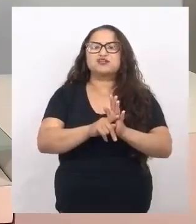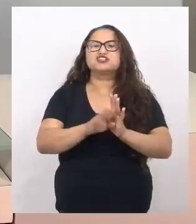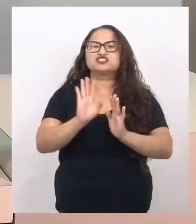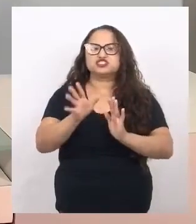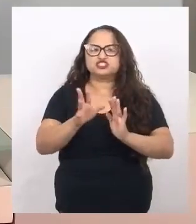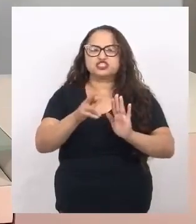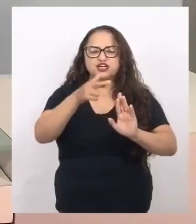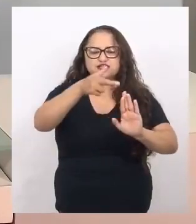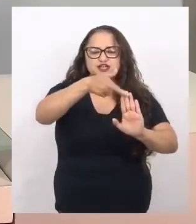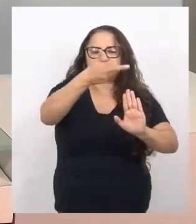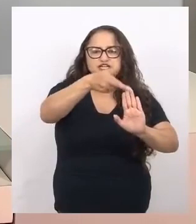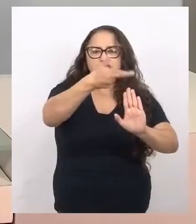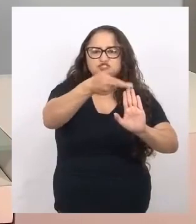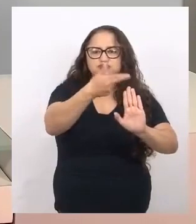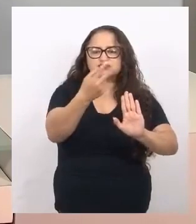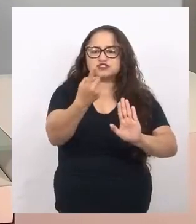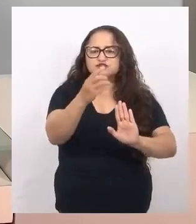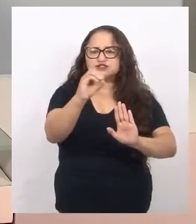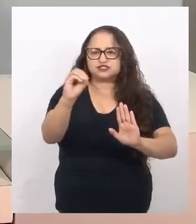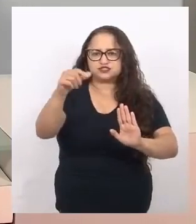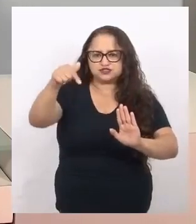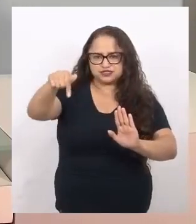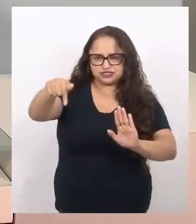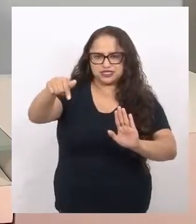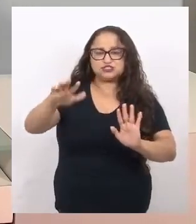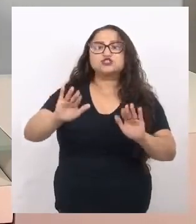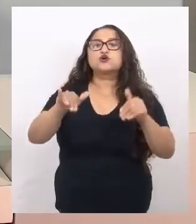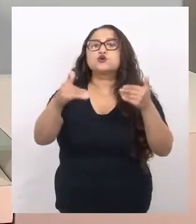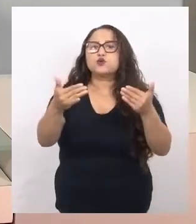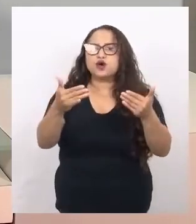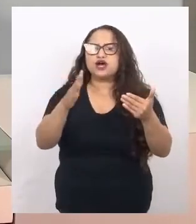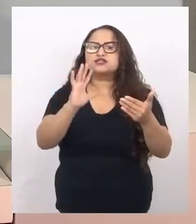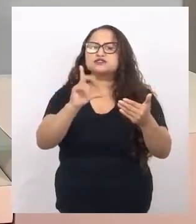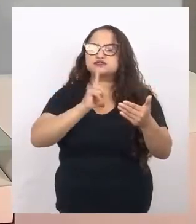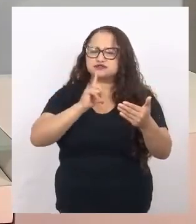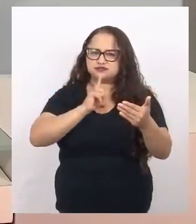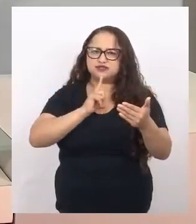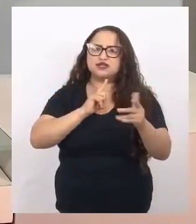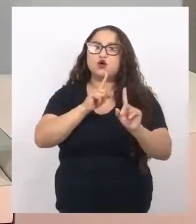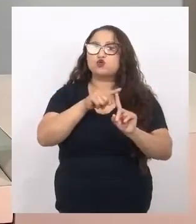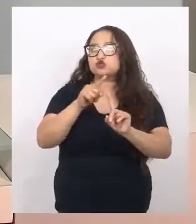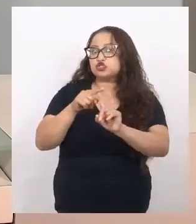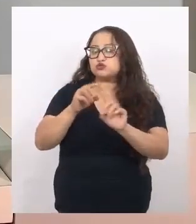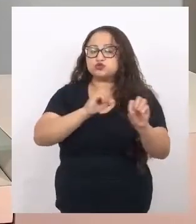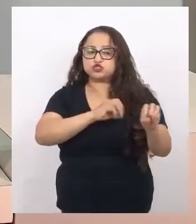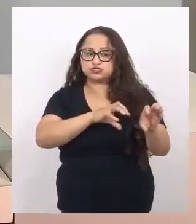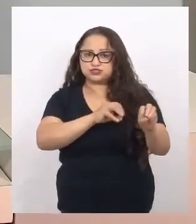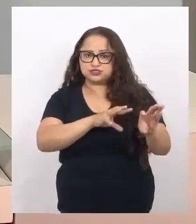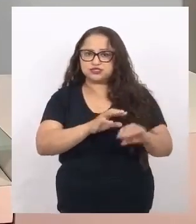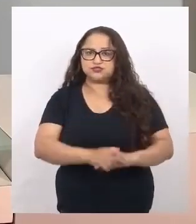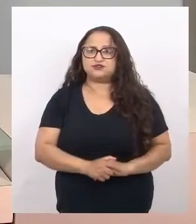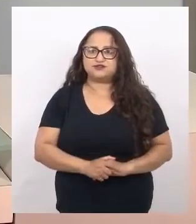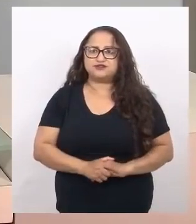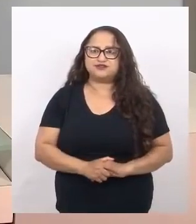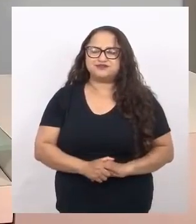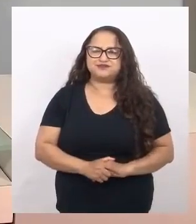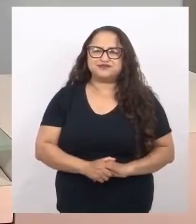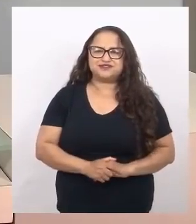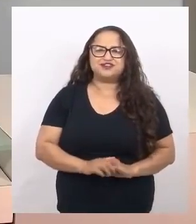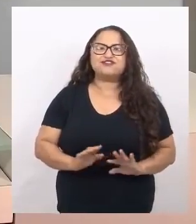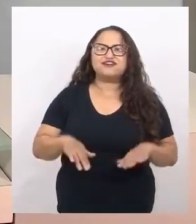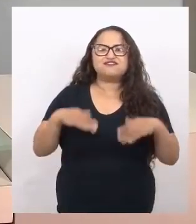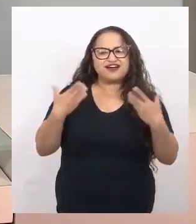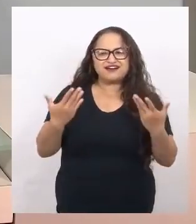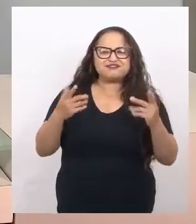traz todos os detalhes, né, de quais componentes curriculares estão em qual tipo de ensino, etc. Mas vocês vão ver que vai